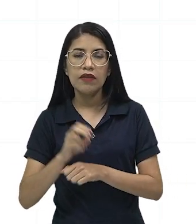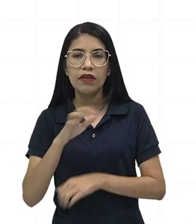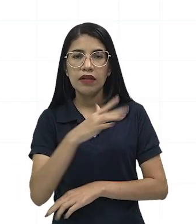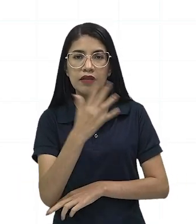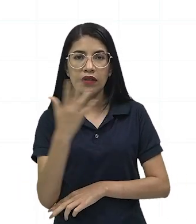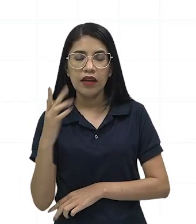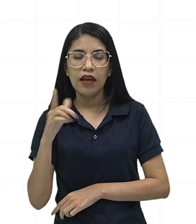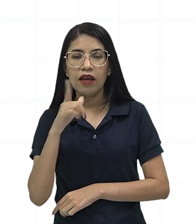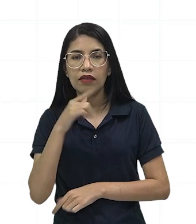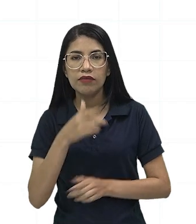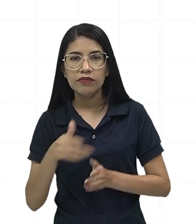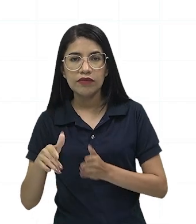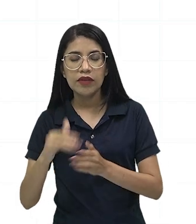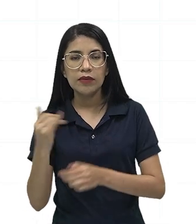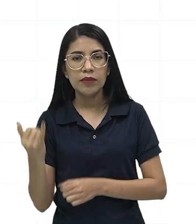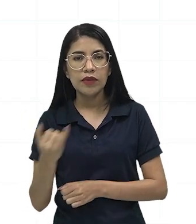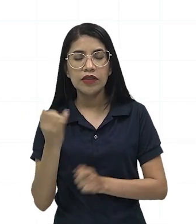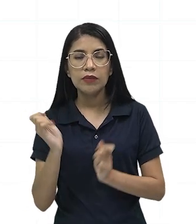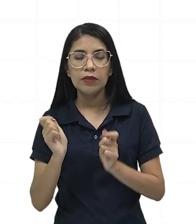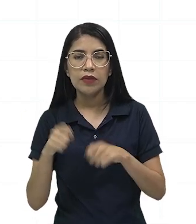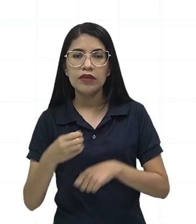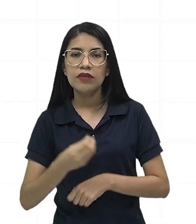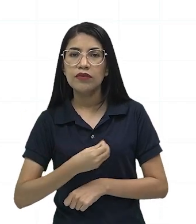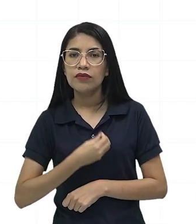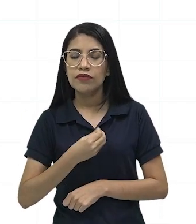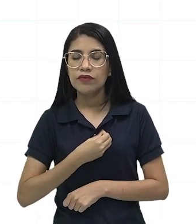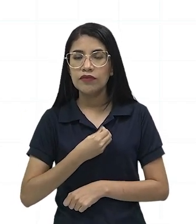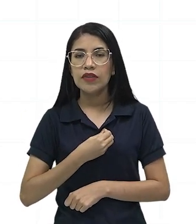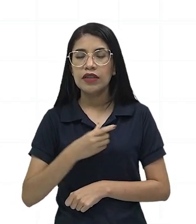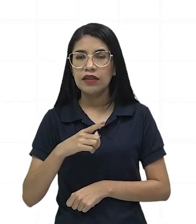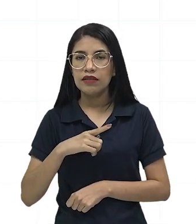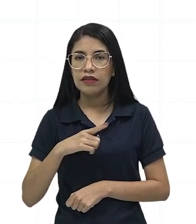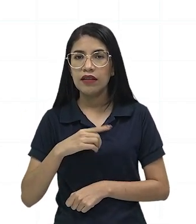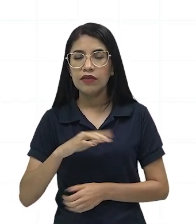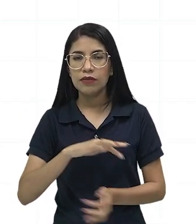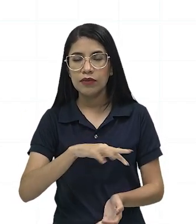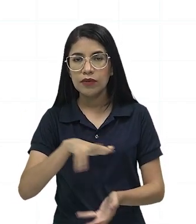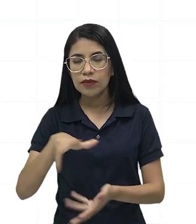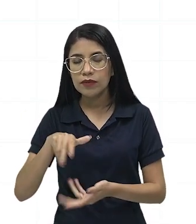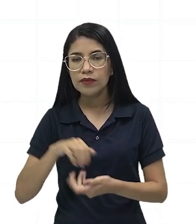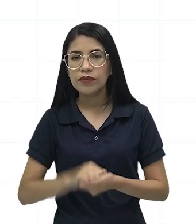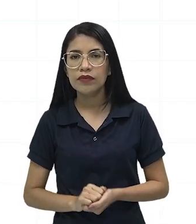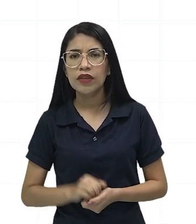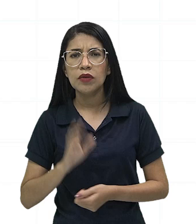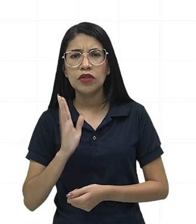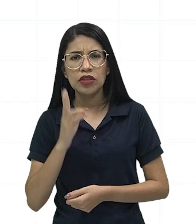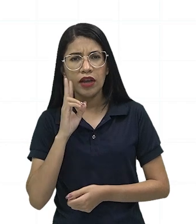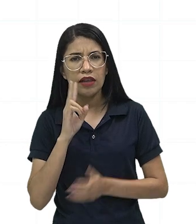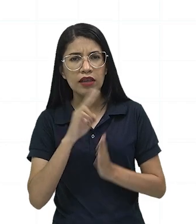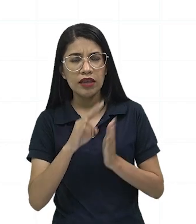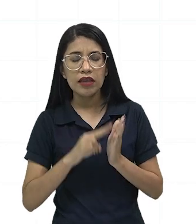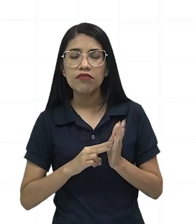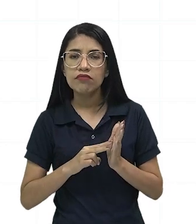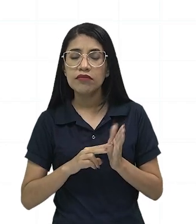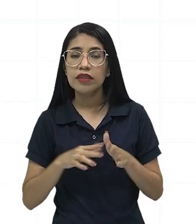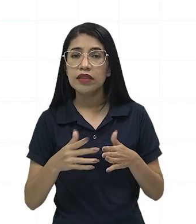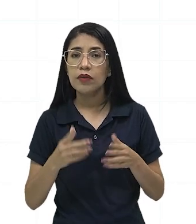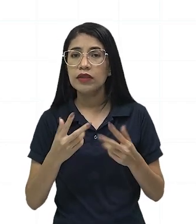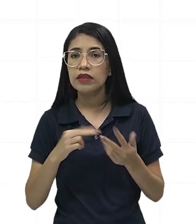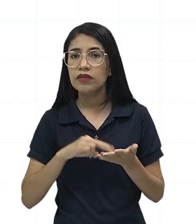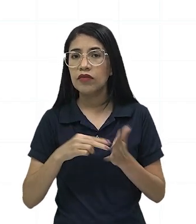rios, os animais é essencial para manter a biodiversidade e a saúde do nosso planeta. Professor, já vi isso. Exato. O texto ele